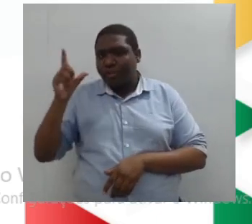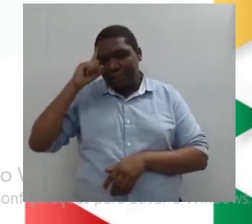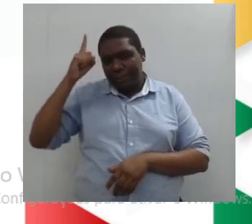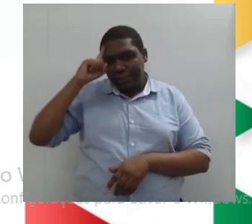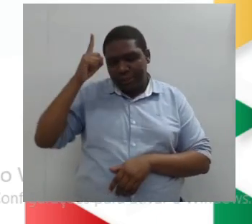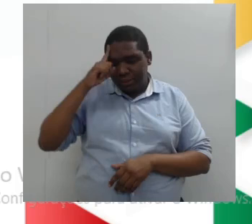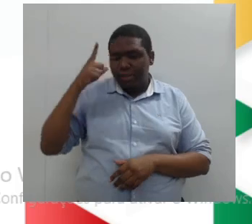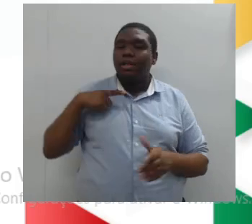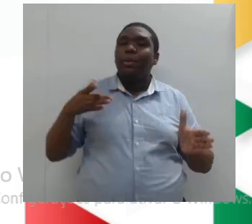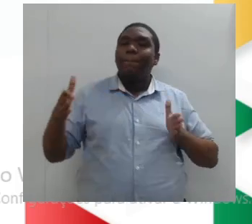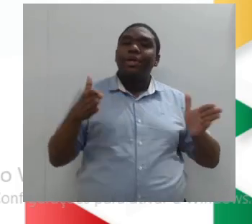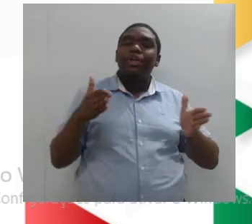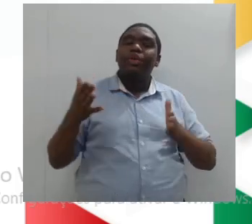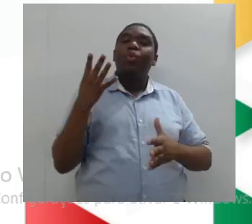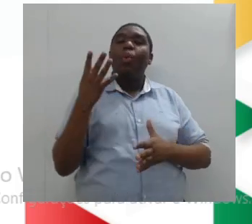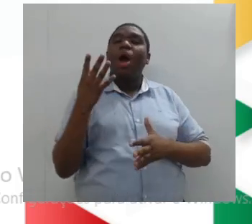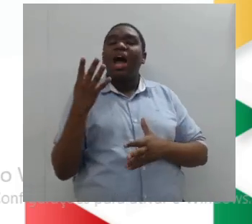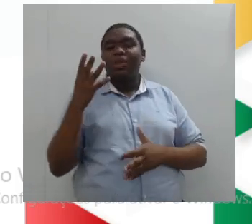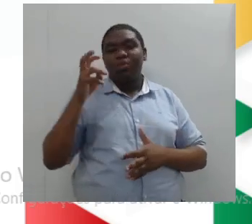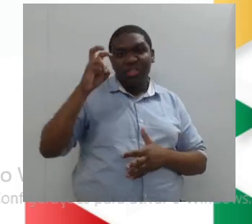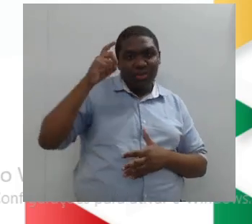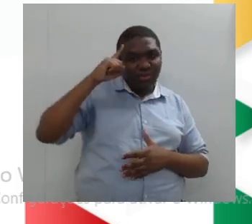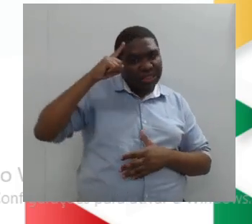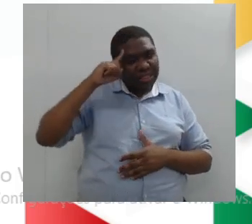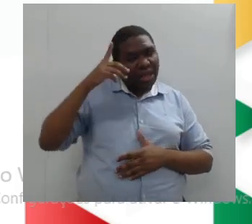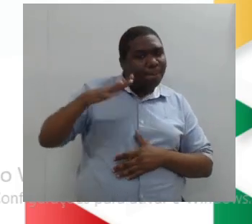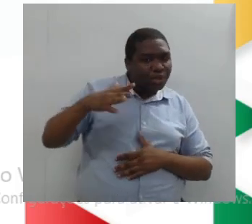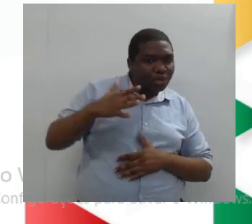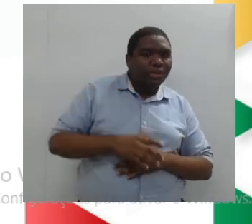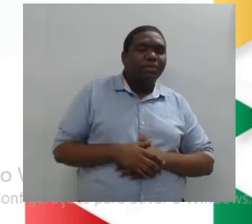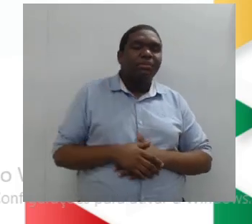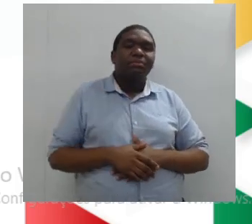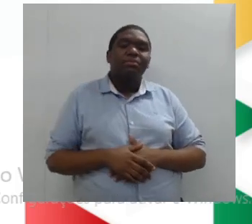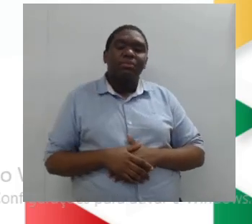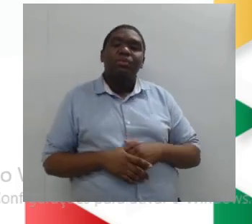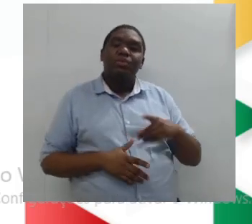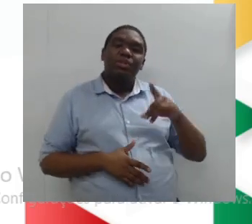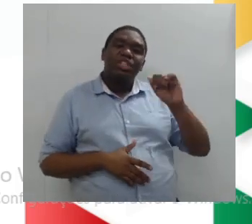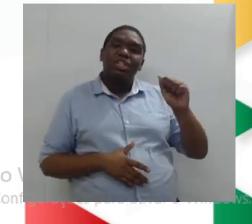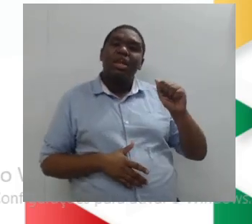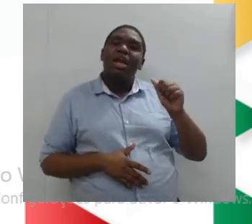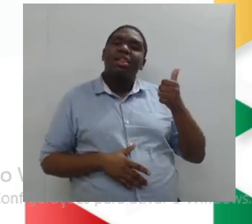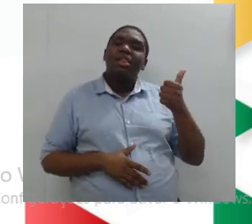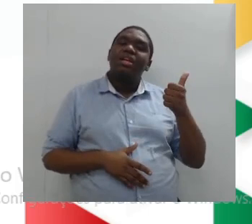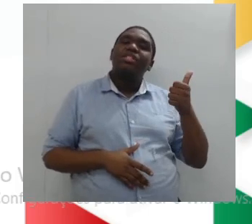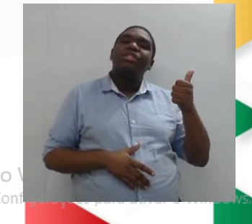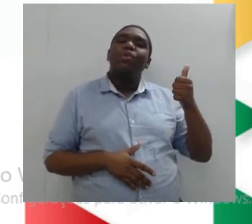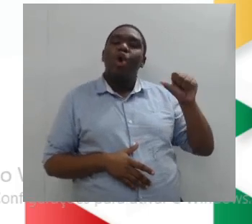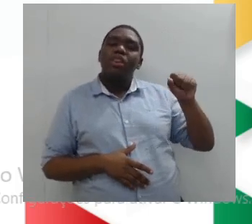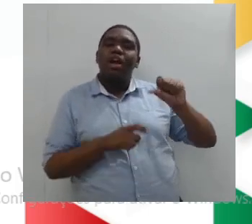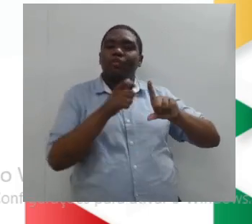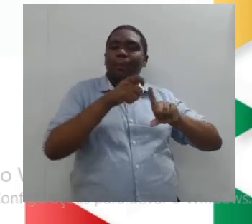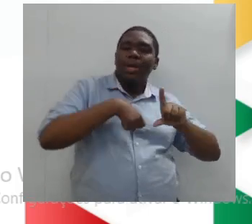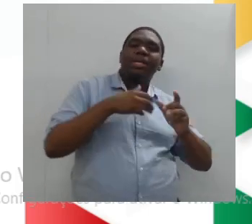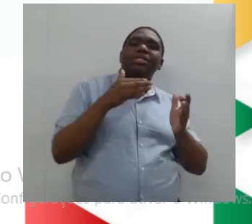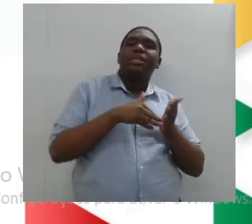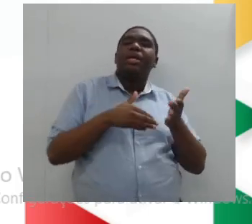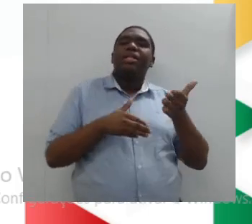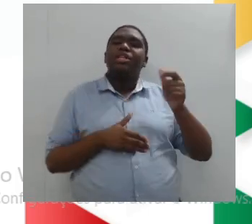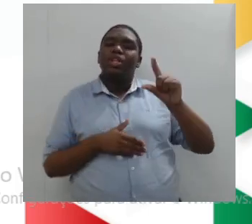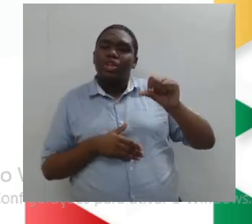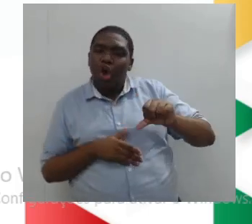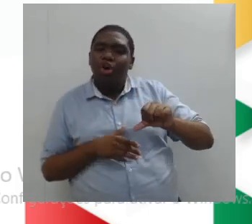por um período de 4 ou 5 dias, entre o 18º ao 19º mês, chamado de